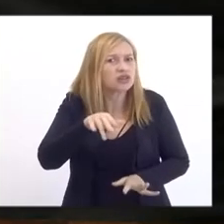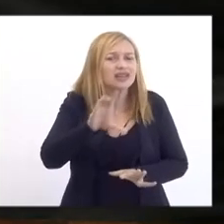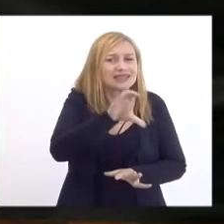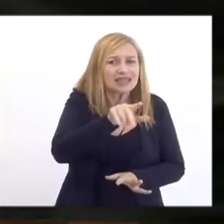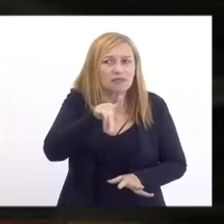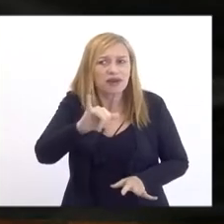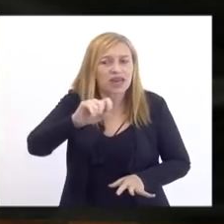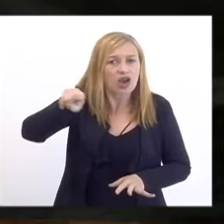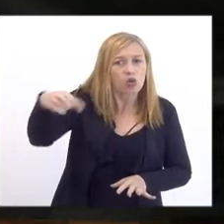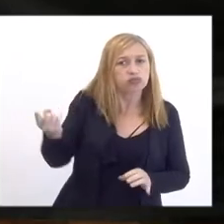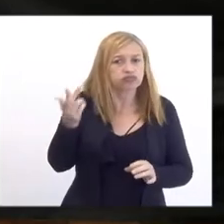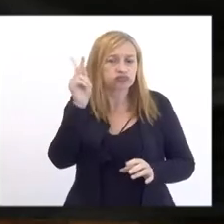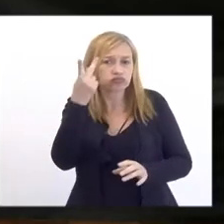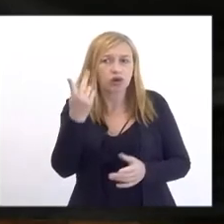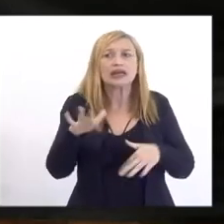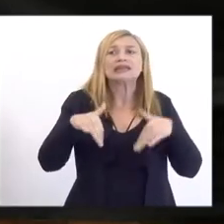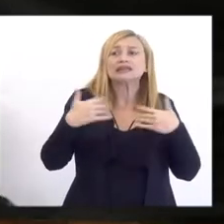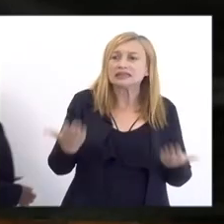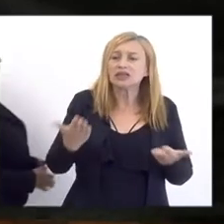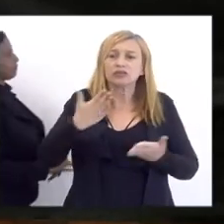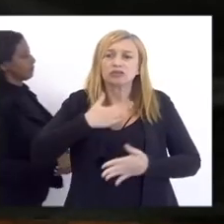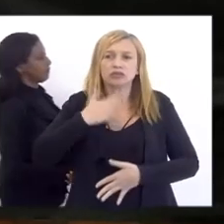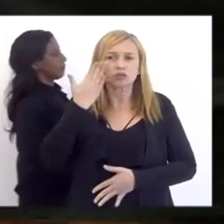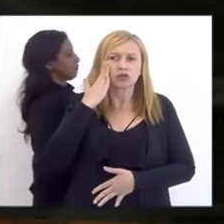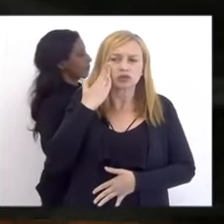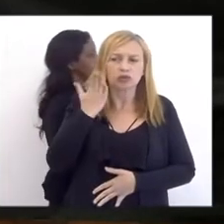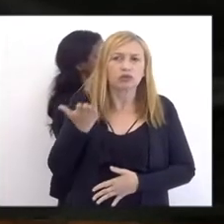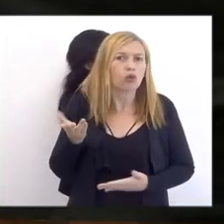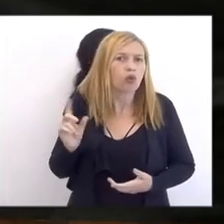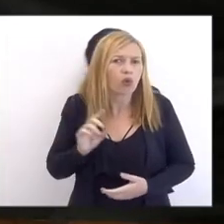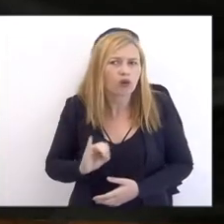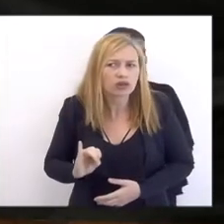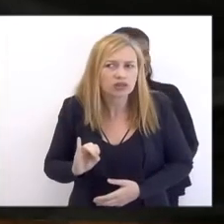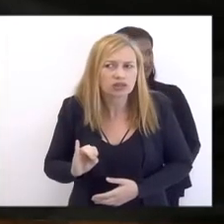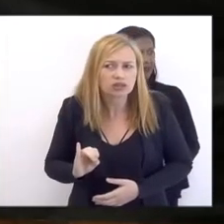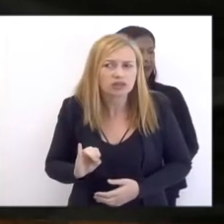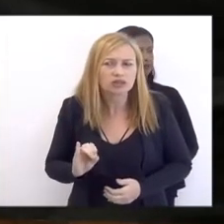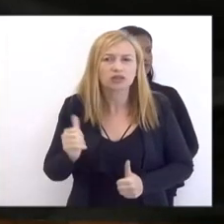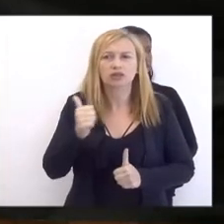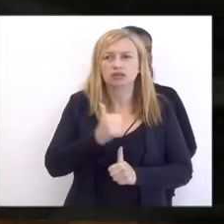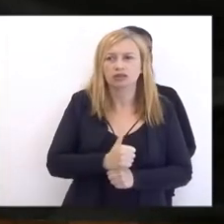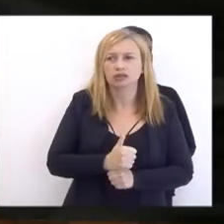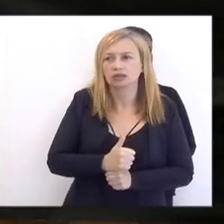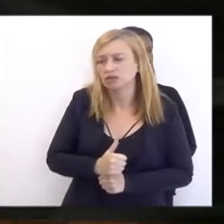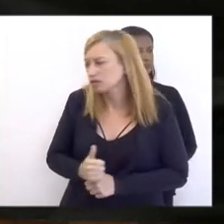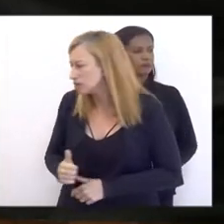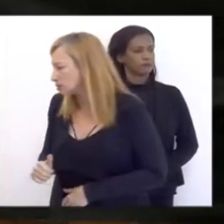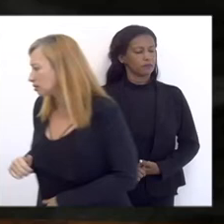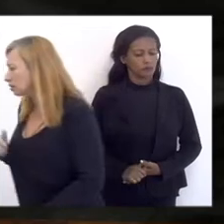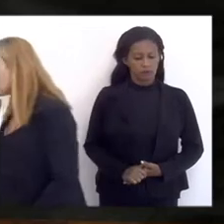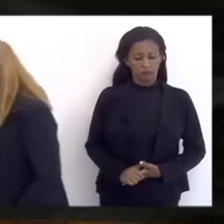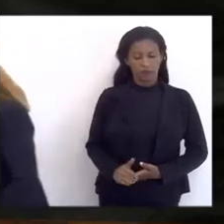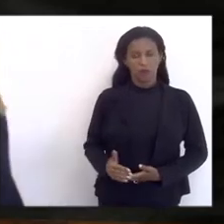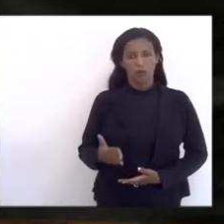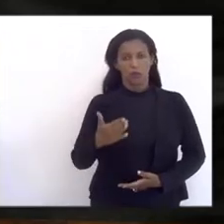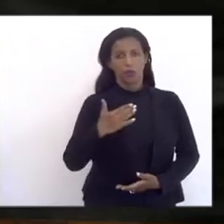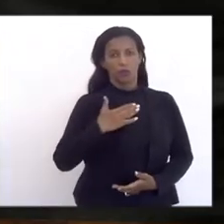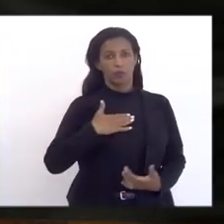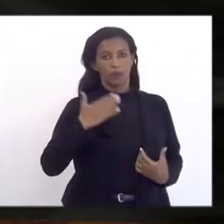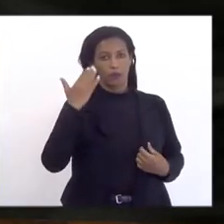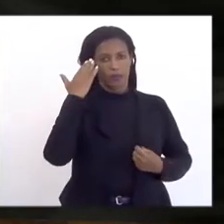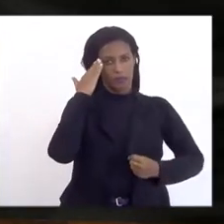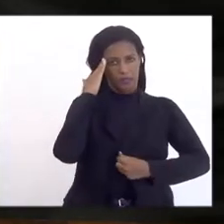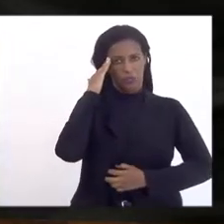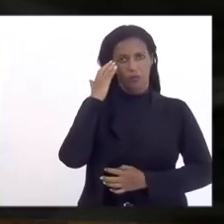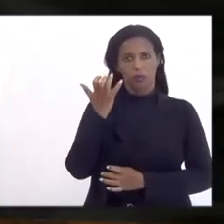CPI é outra história. Então, no meu entendimento... Tem especificidade, né? Ele tem especificidade. Então, no meu entendimento, eu quero colocar